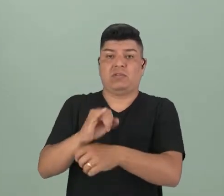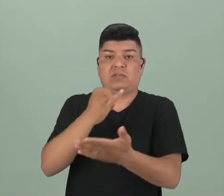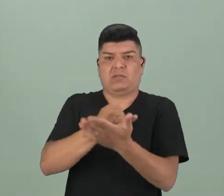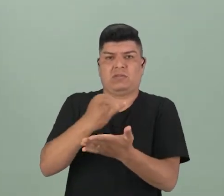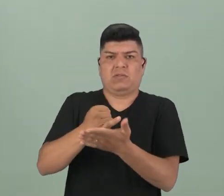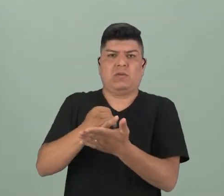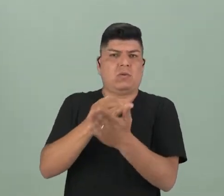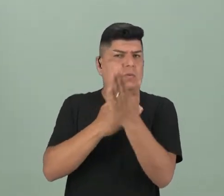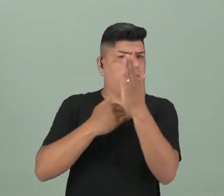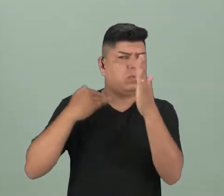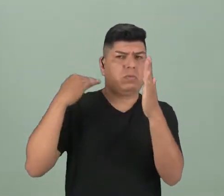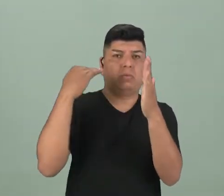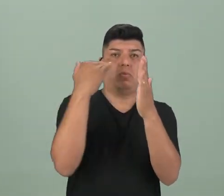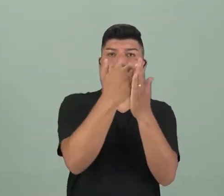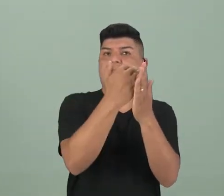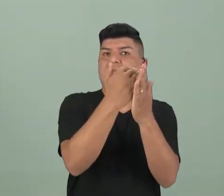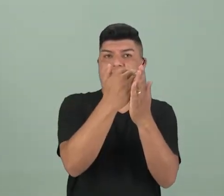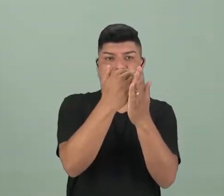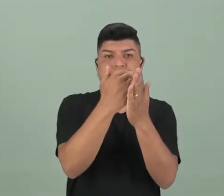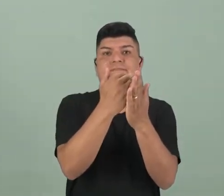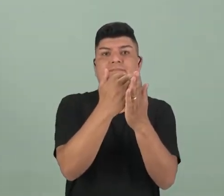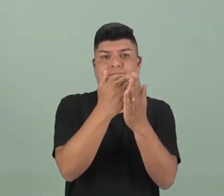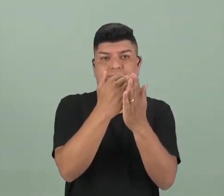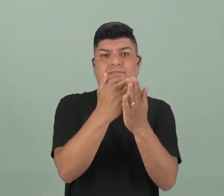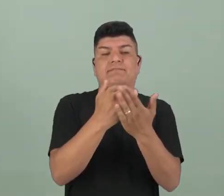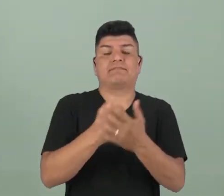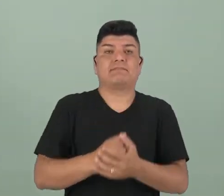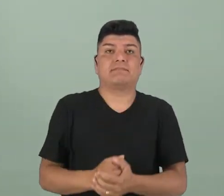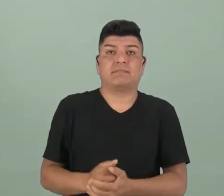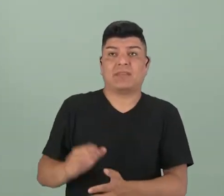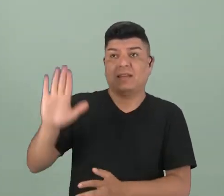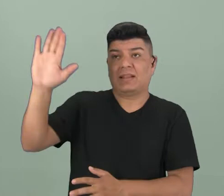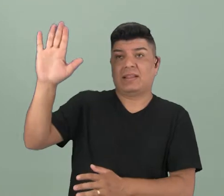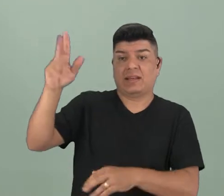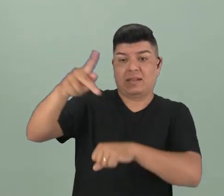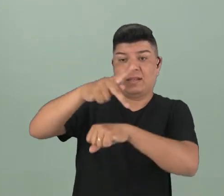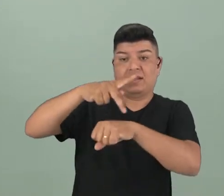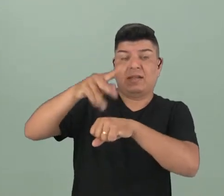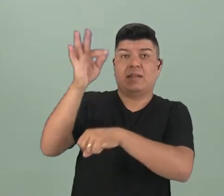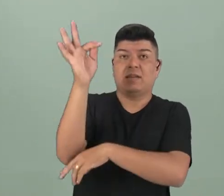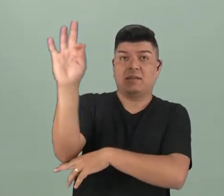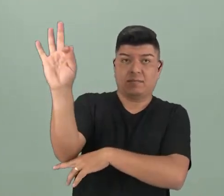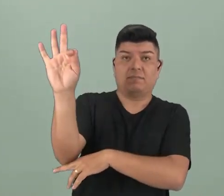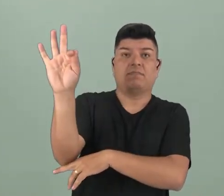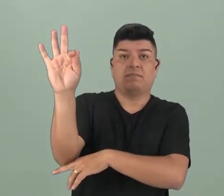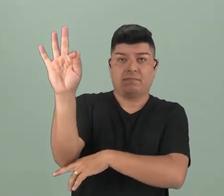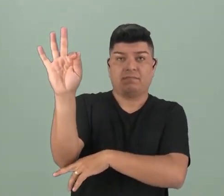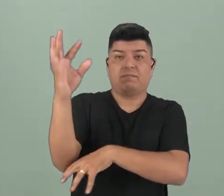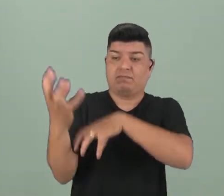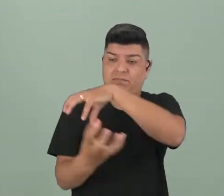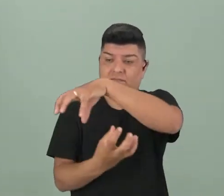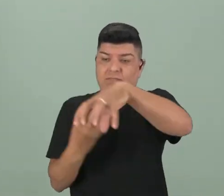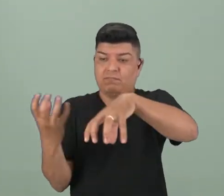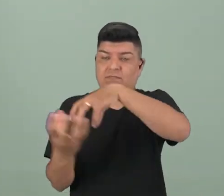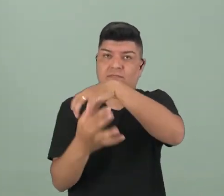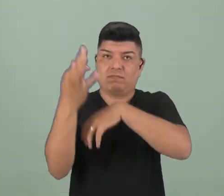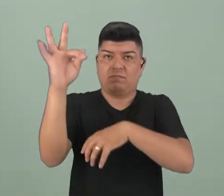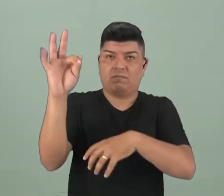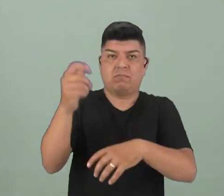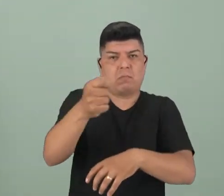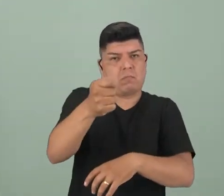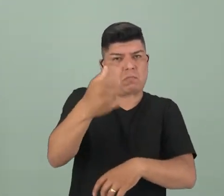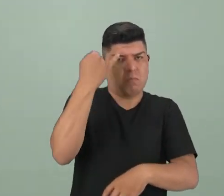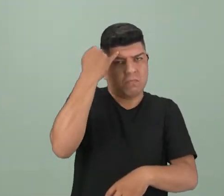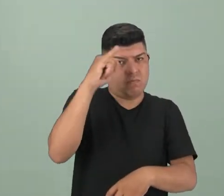abusivos, então ele findou que lá na França, nessa época da Revolução Francesa, aí era poucas ideias, pessoal. Não tinha